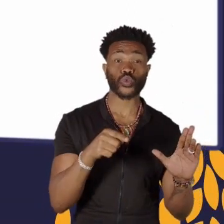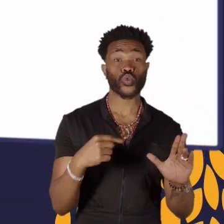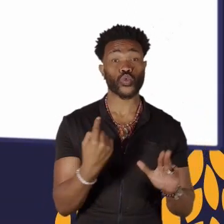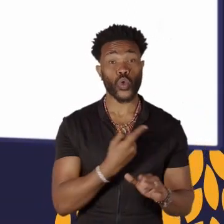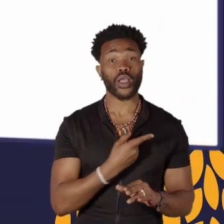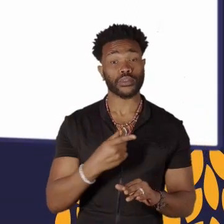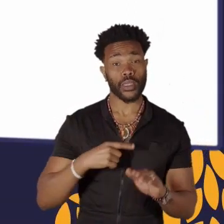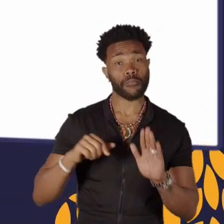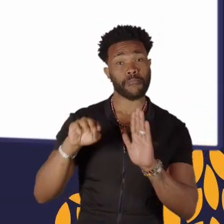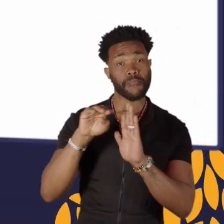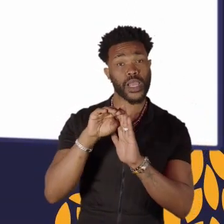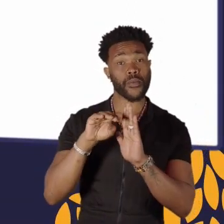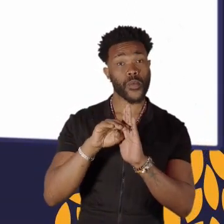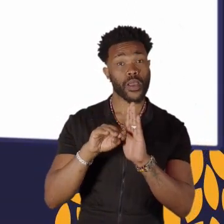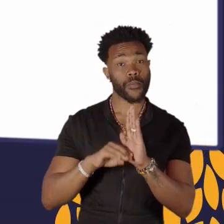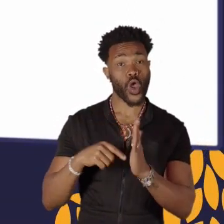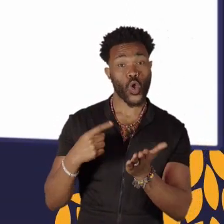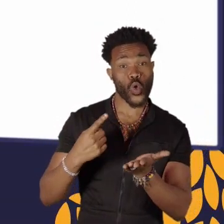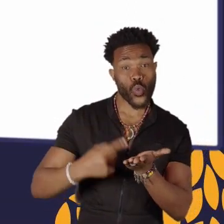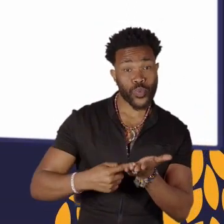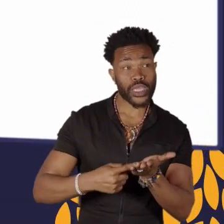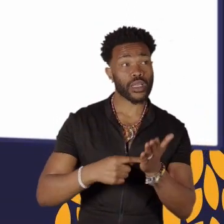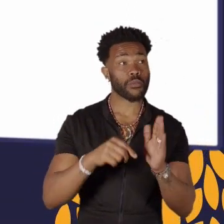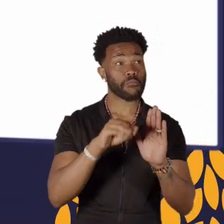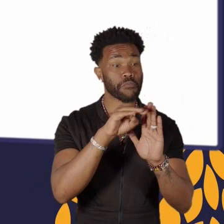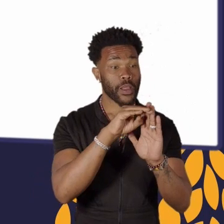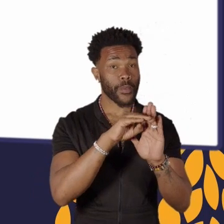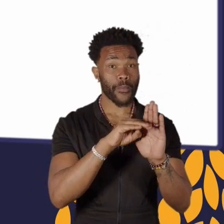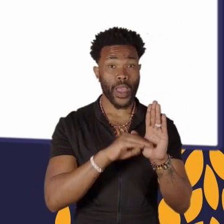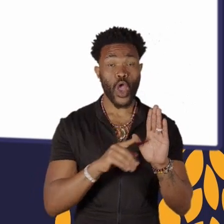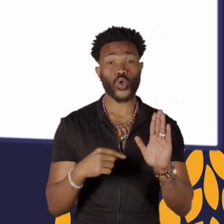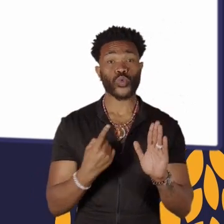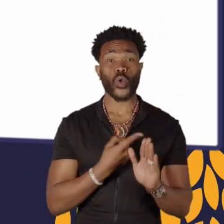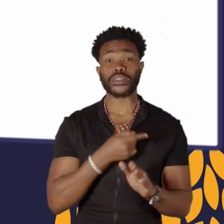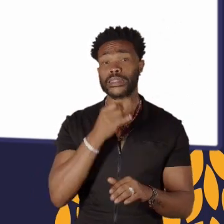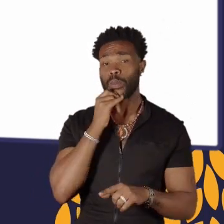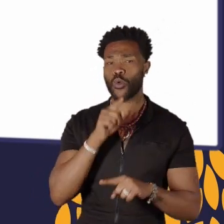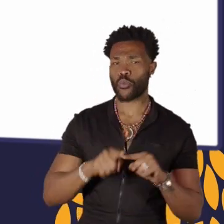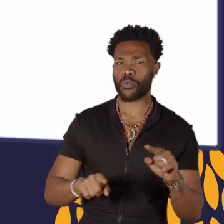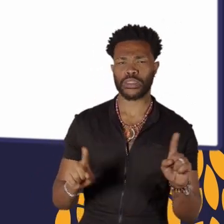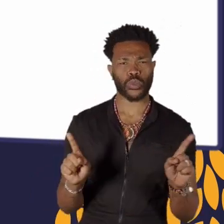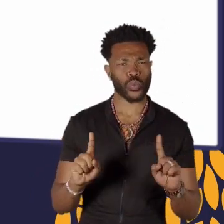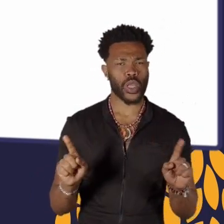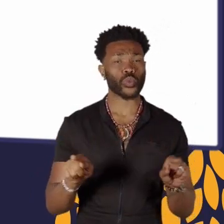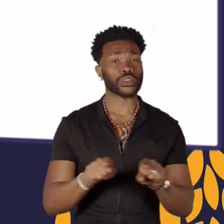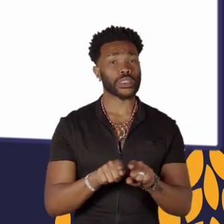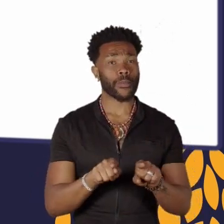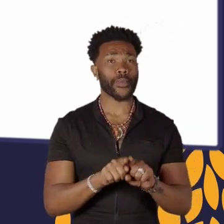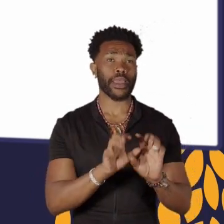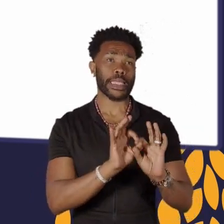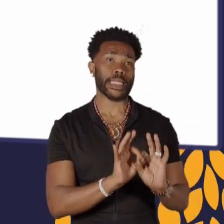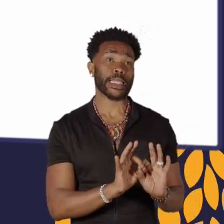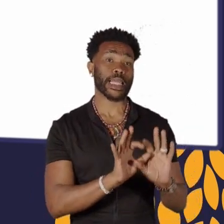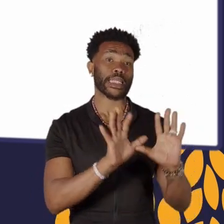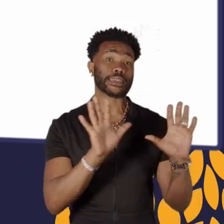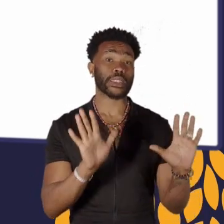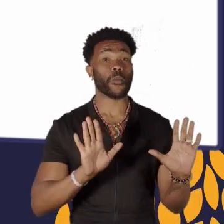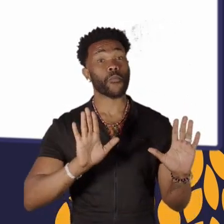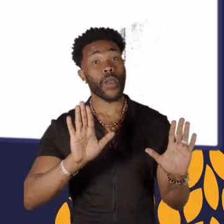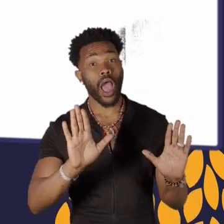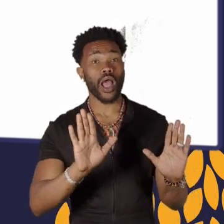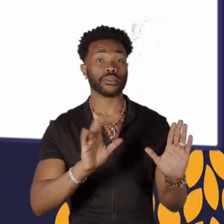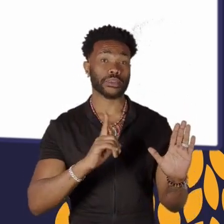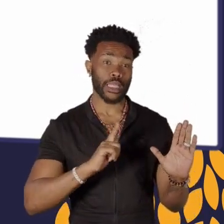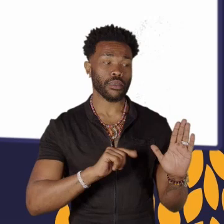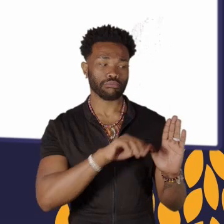tem uma regulação, que a gente estabeleça critérios e que a gente não esteja no estado de proibição e nem de legalização sem nenhuma